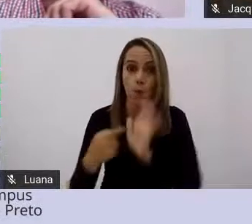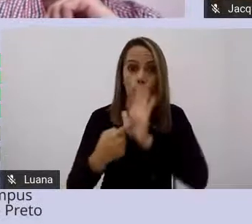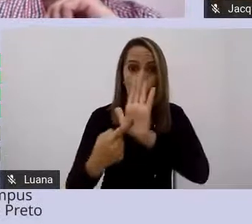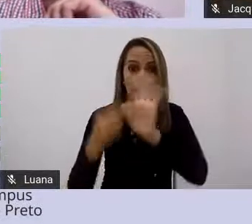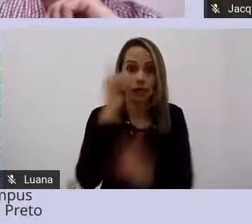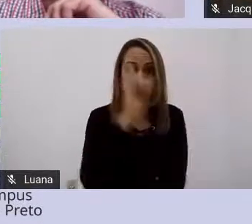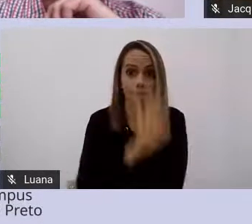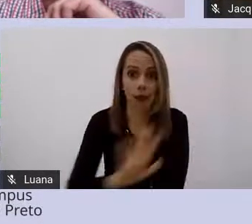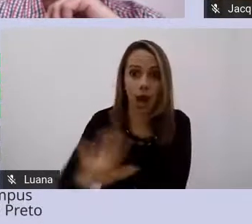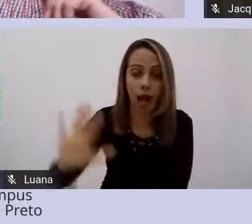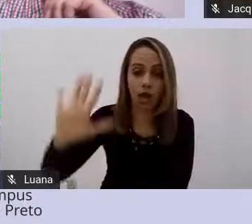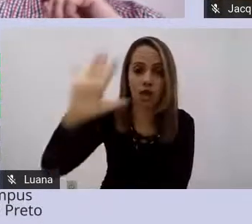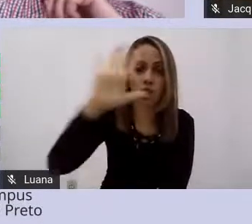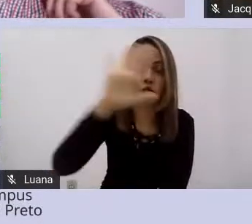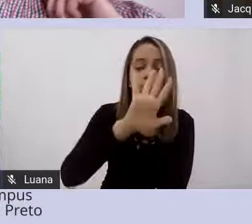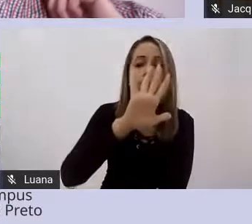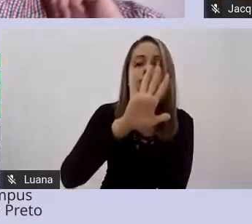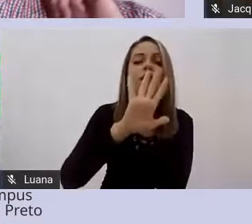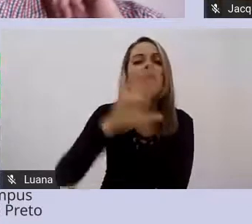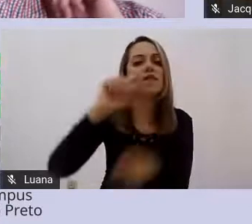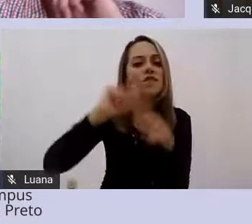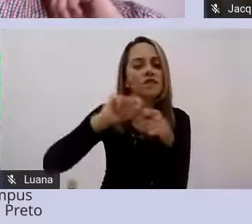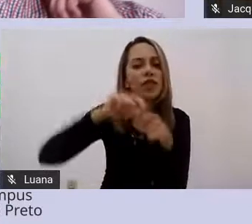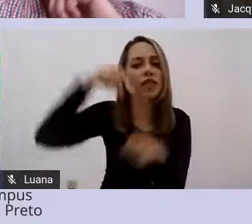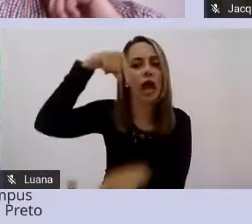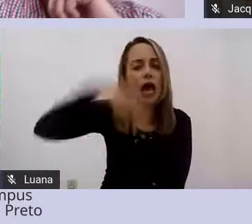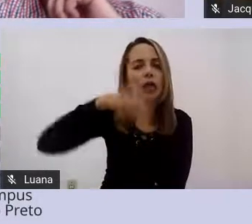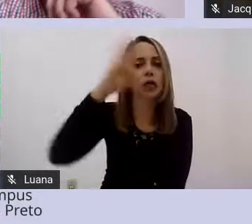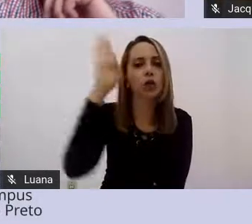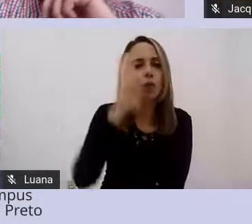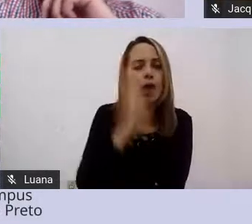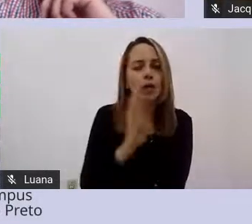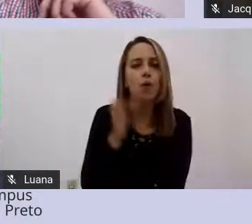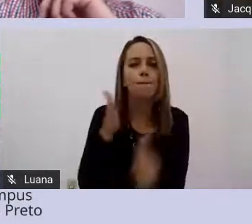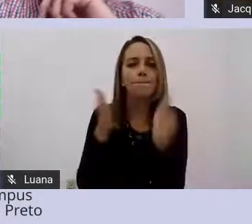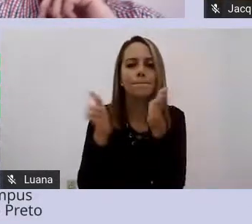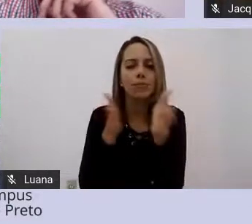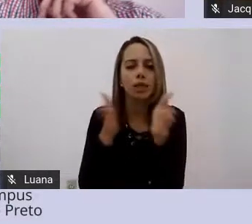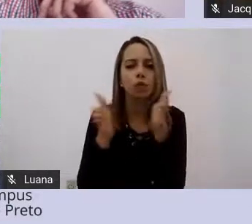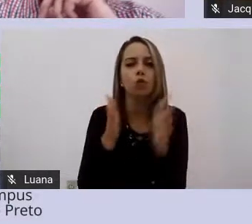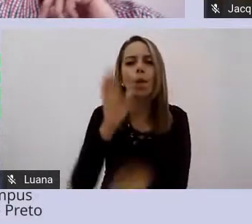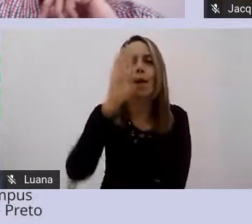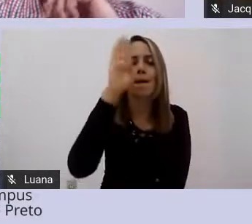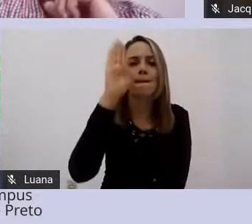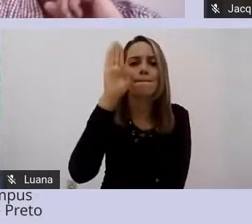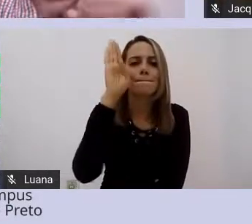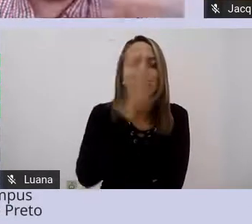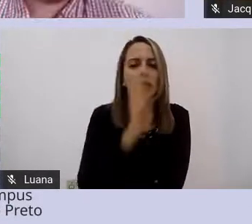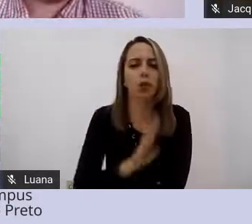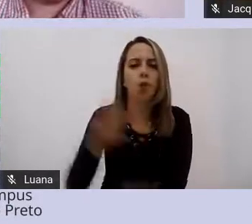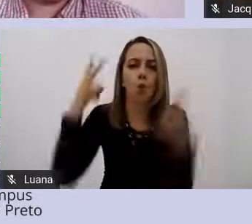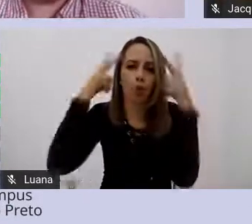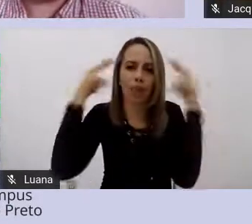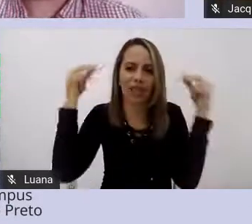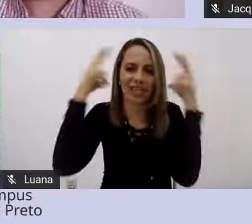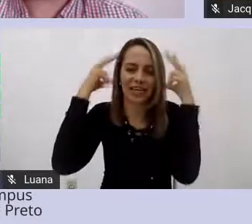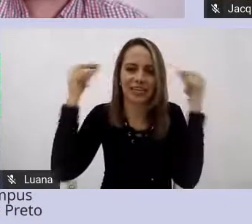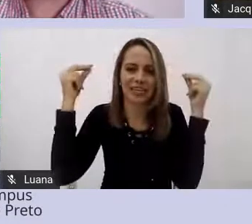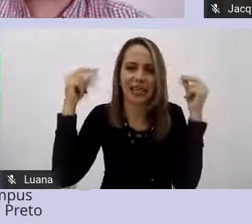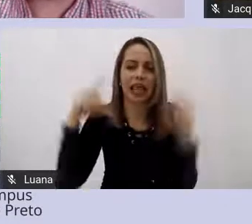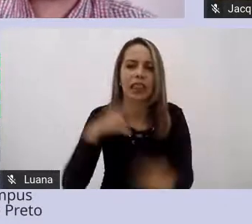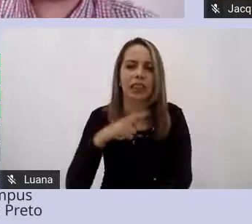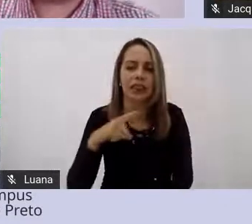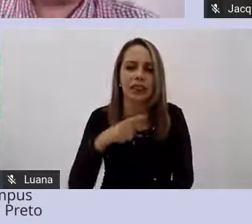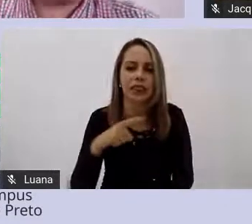imagens produzidas no Brasil, durante o Brasil holandês, com exceção dos mapas e de algumas paisagens que foram